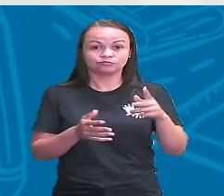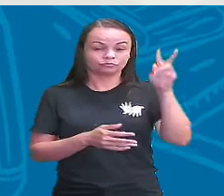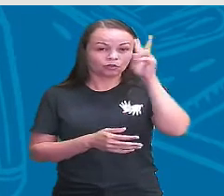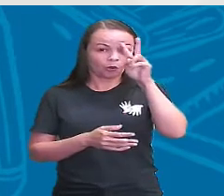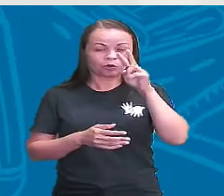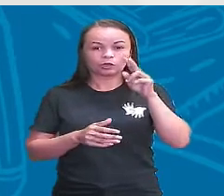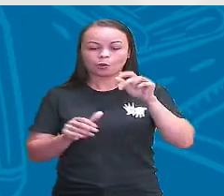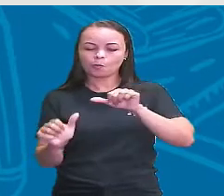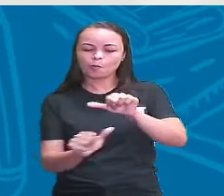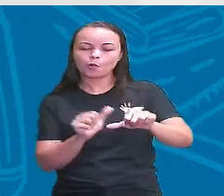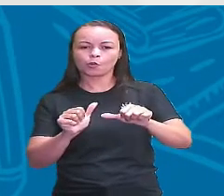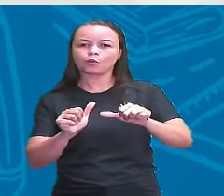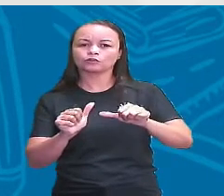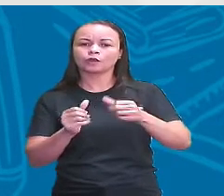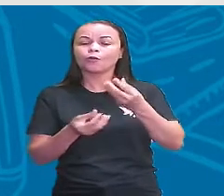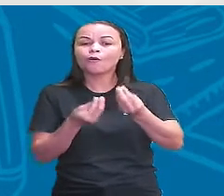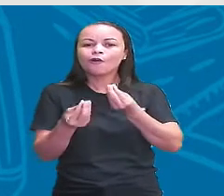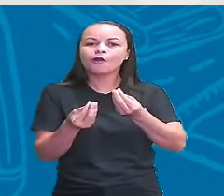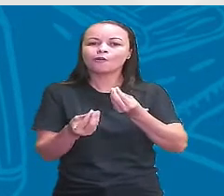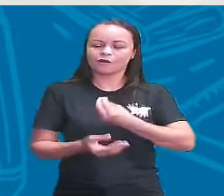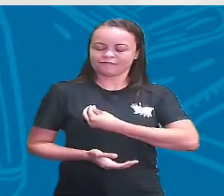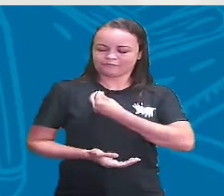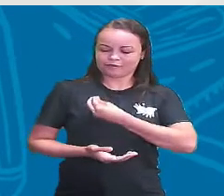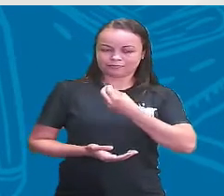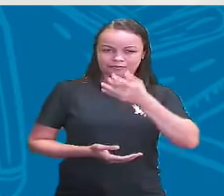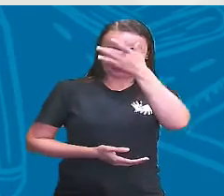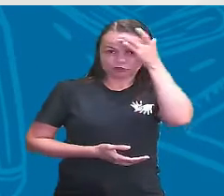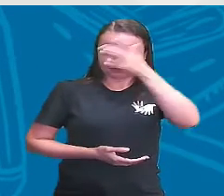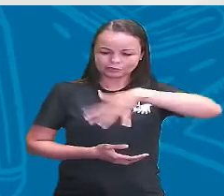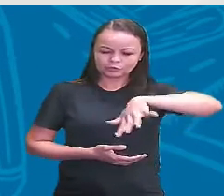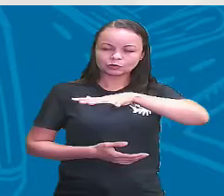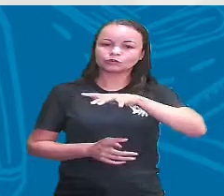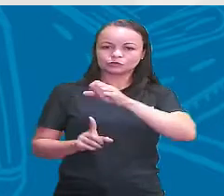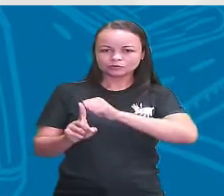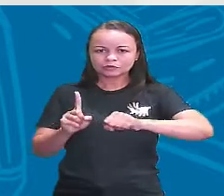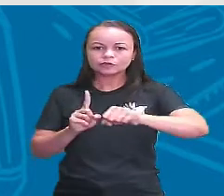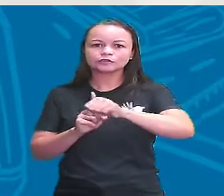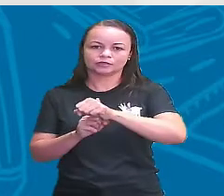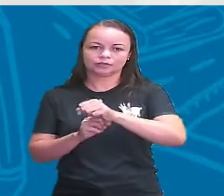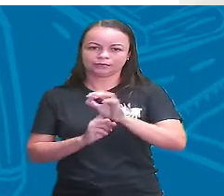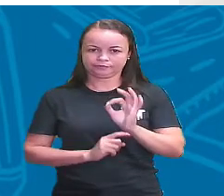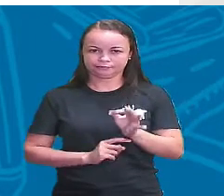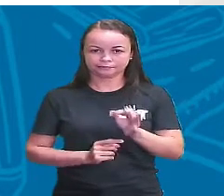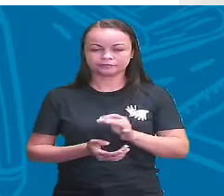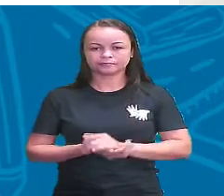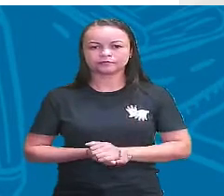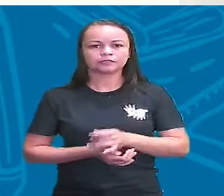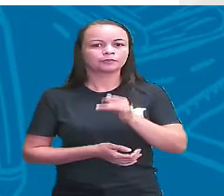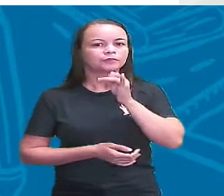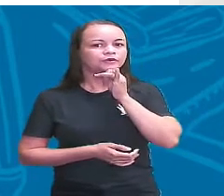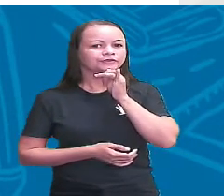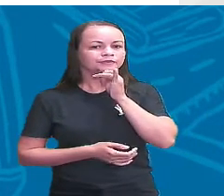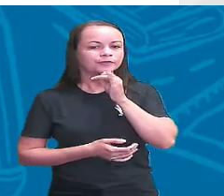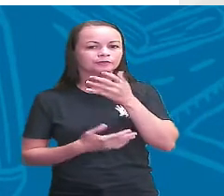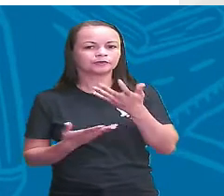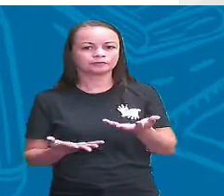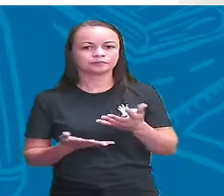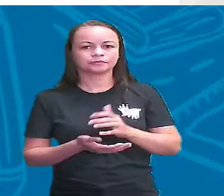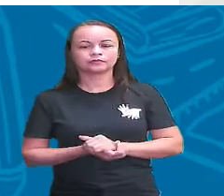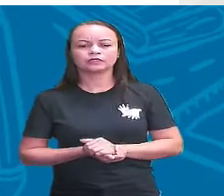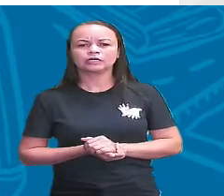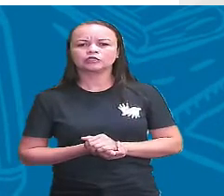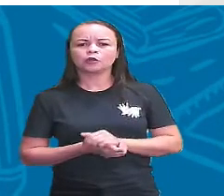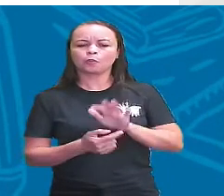muda o modo de vida das pessoas, da sociedade que estão inseridas, certo? Como, por exemplo, ó, eu trouxe aqui